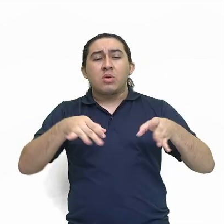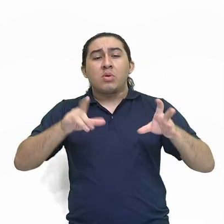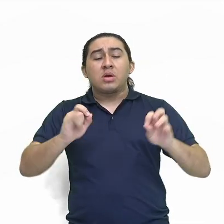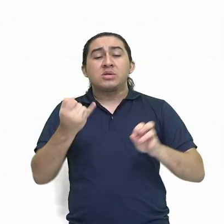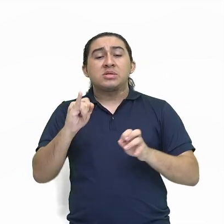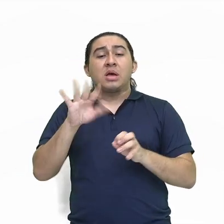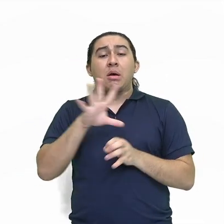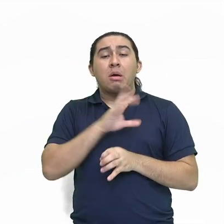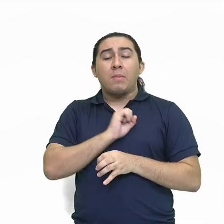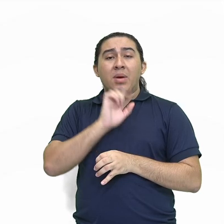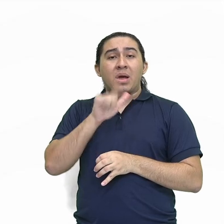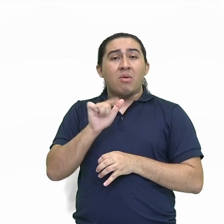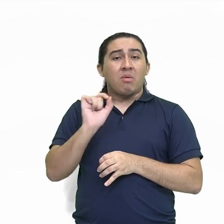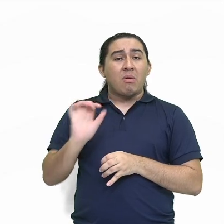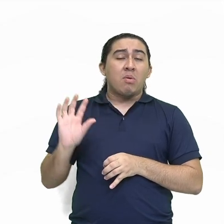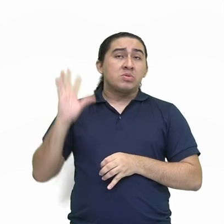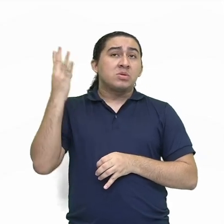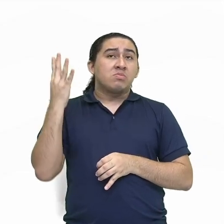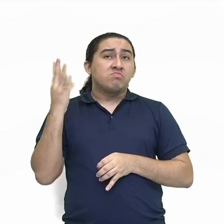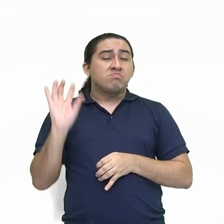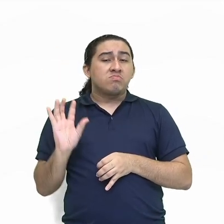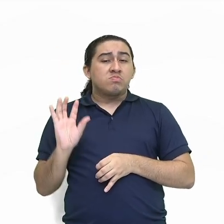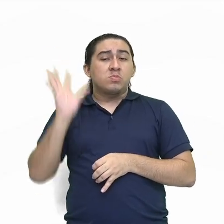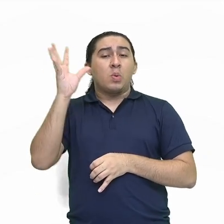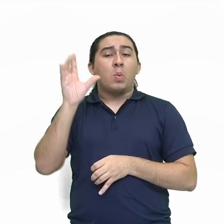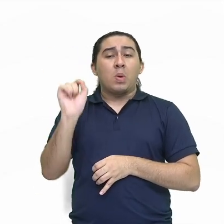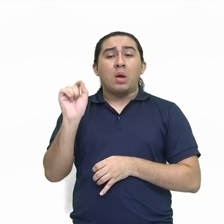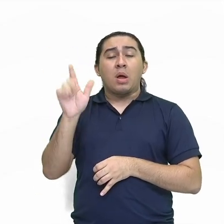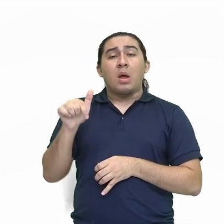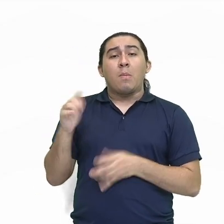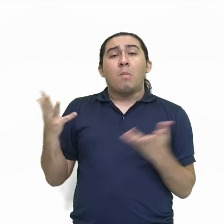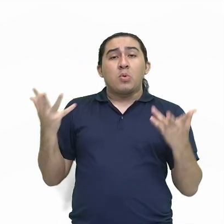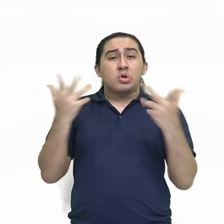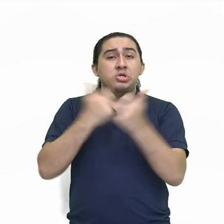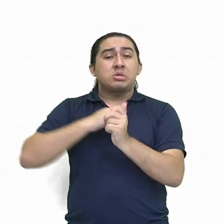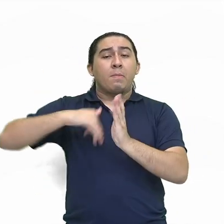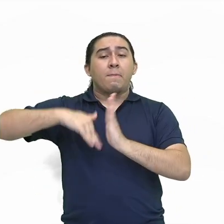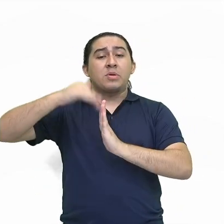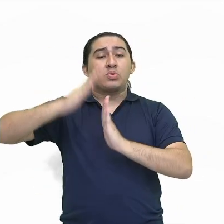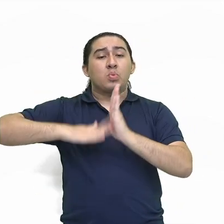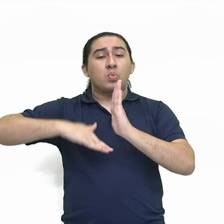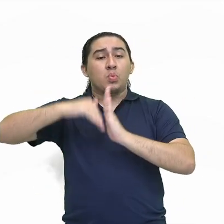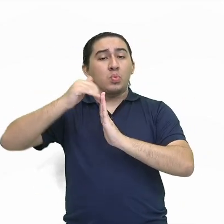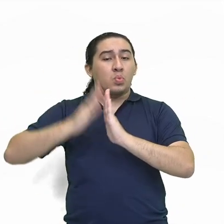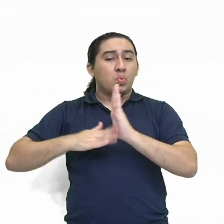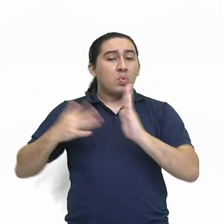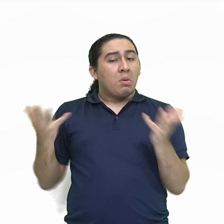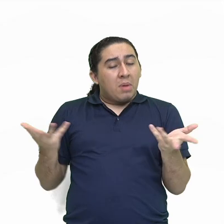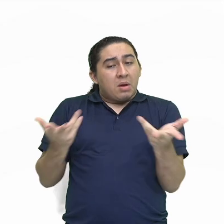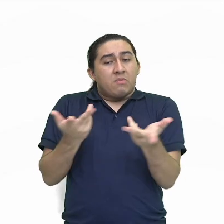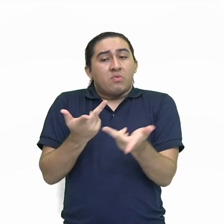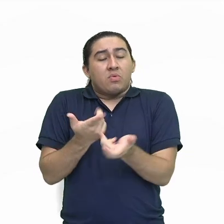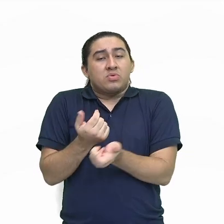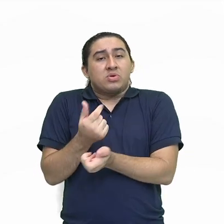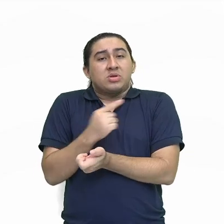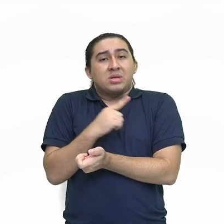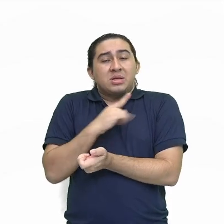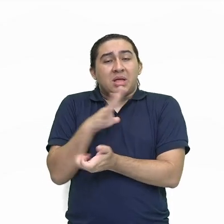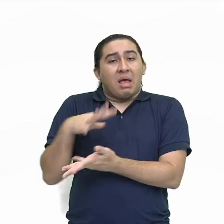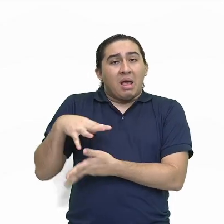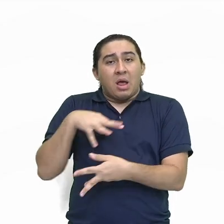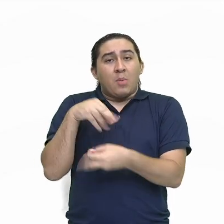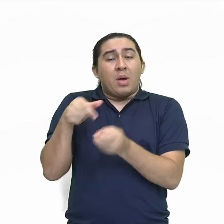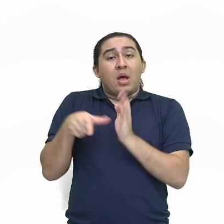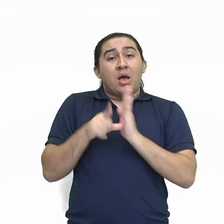que se ama é uma cena. Cena é um quadro belo e comovente que existe na alma antes